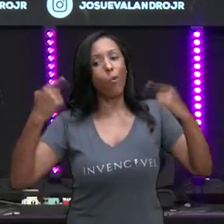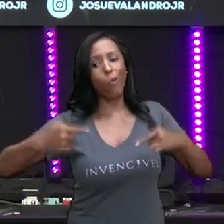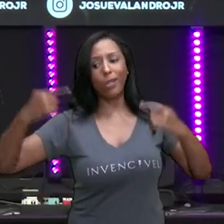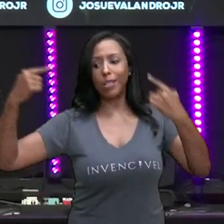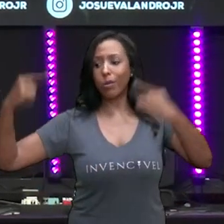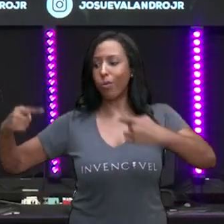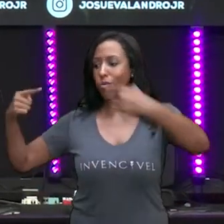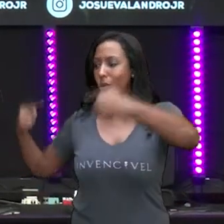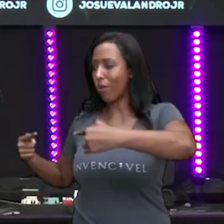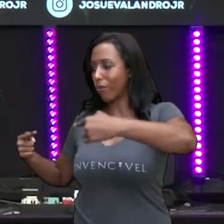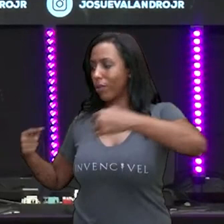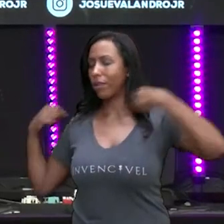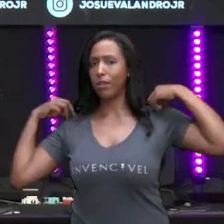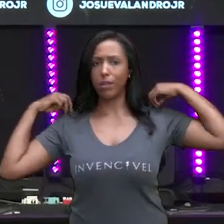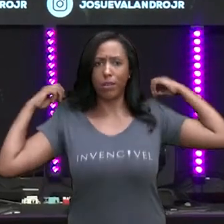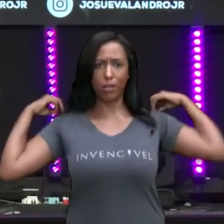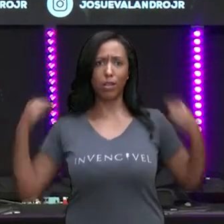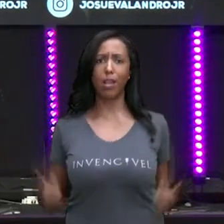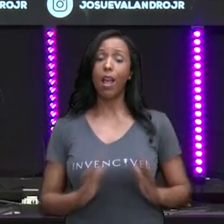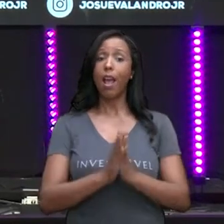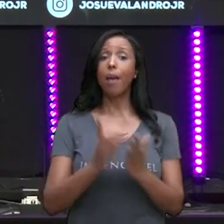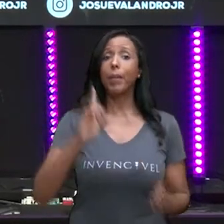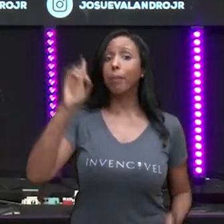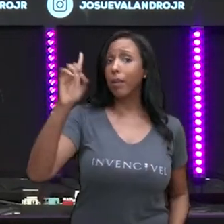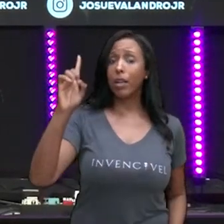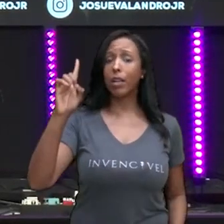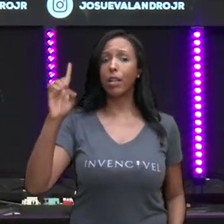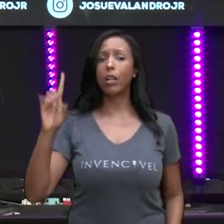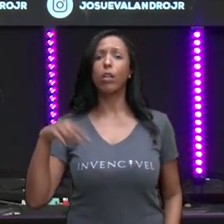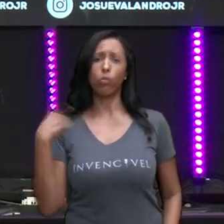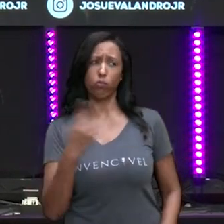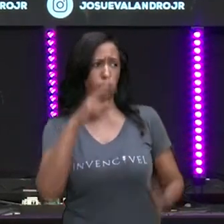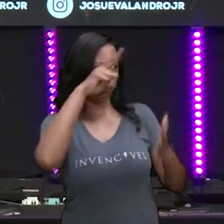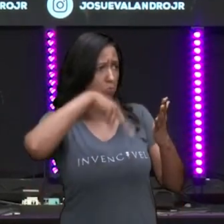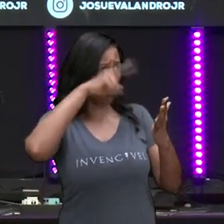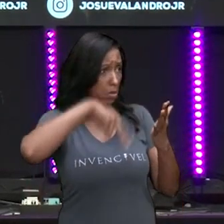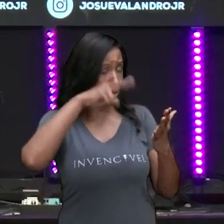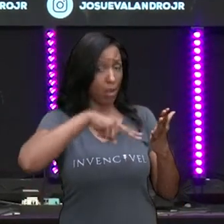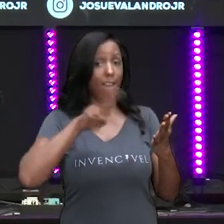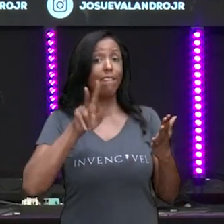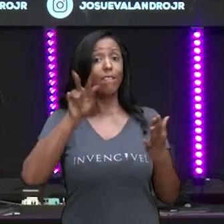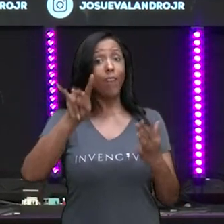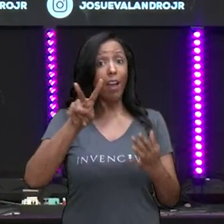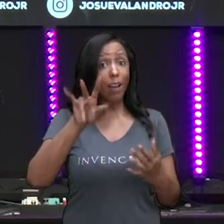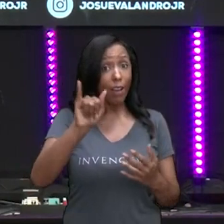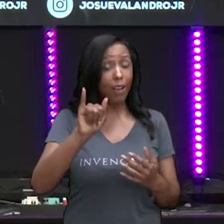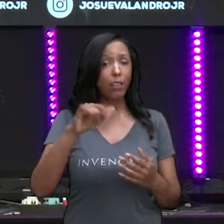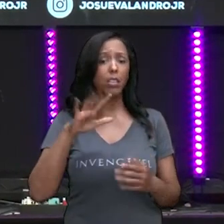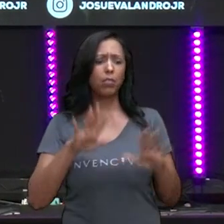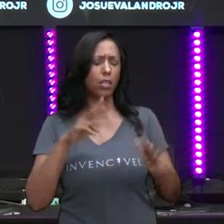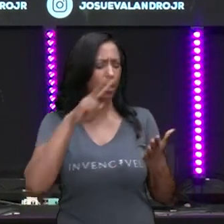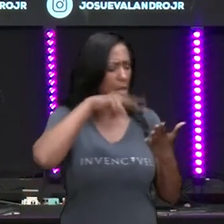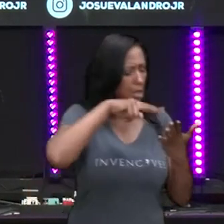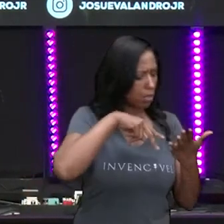inteiro. Querido, toda a Bíblia, quando a gente lê, ela vai gerando umas duvidazinhas